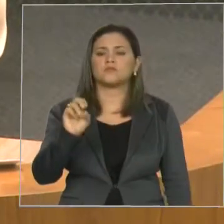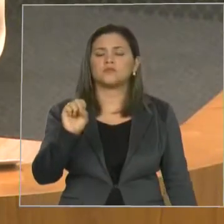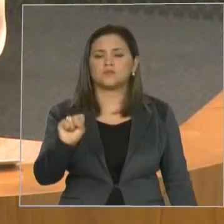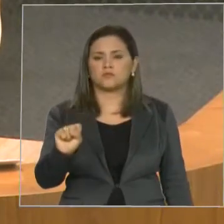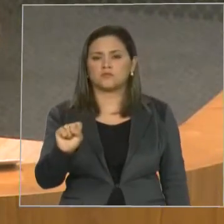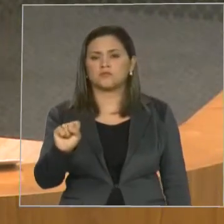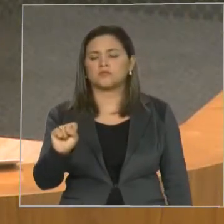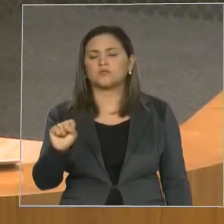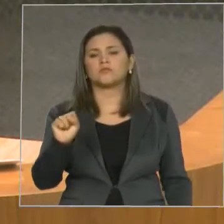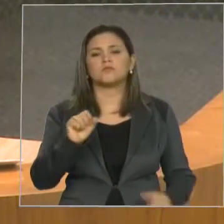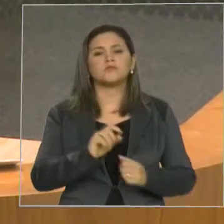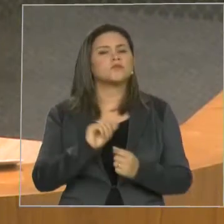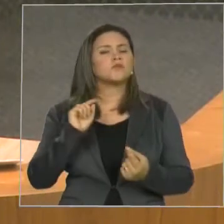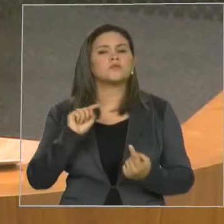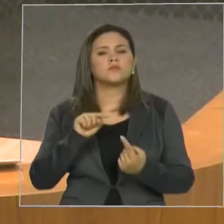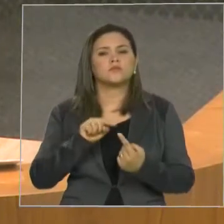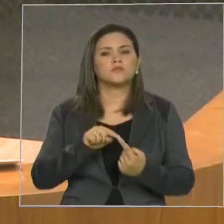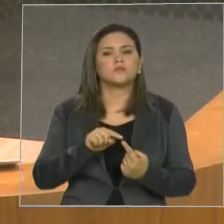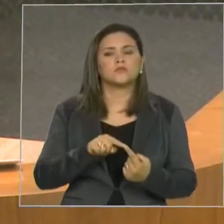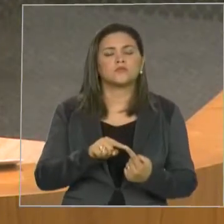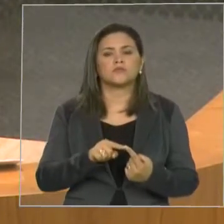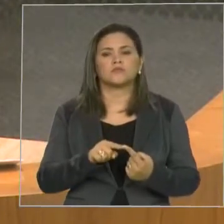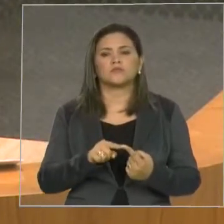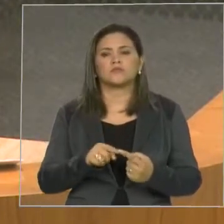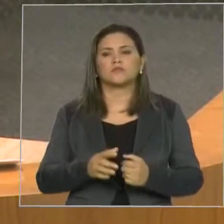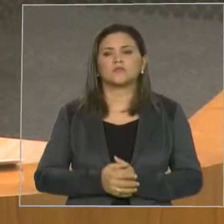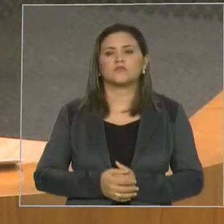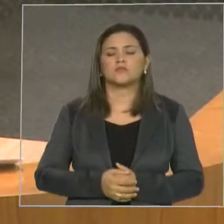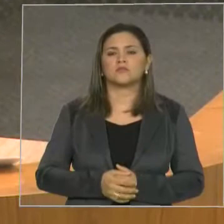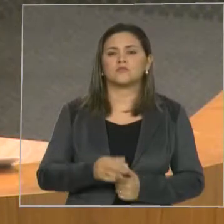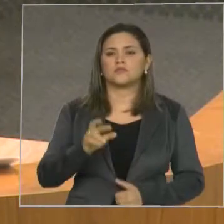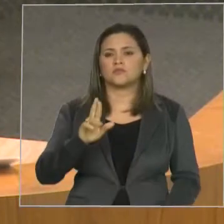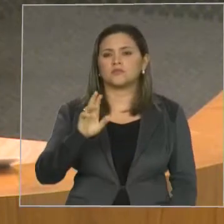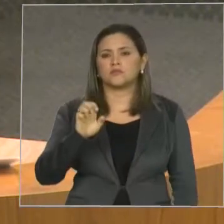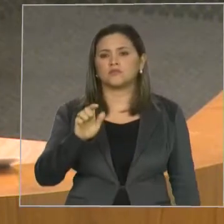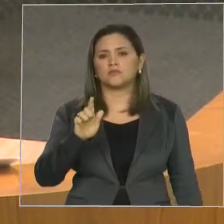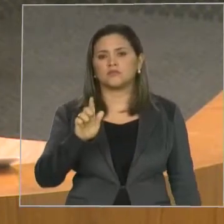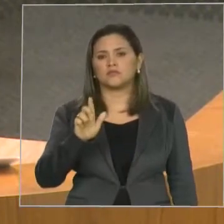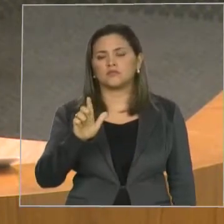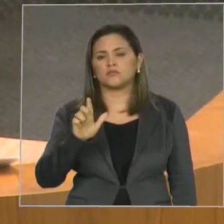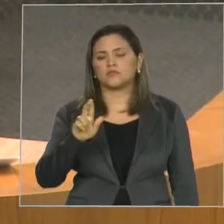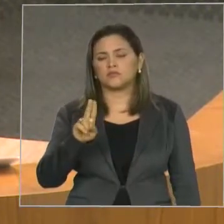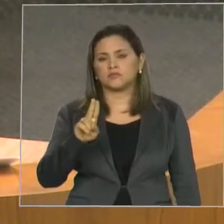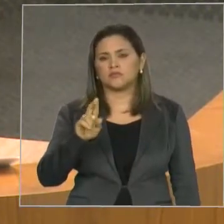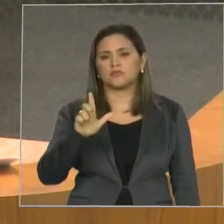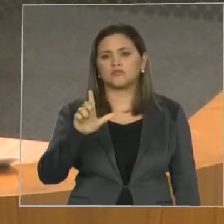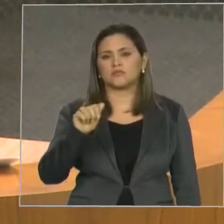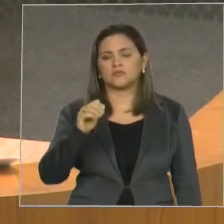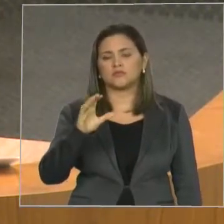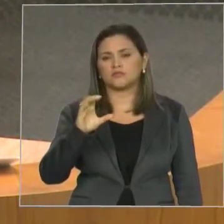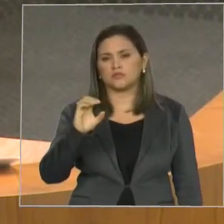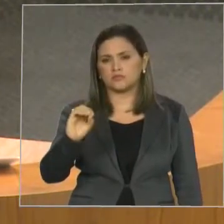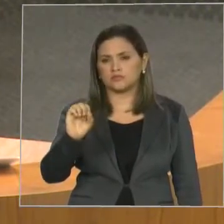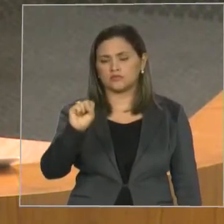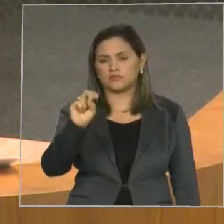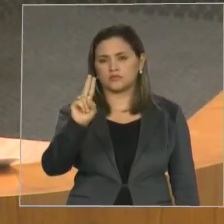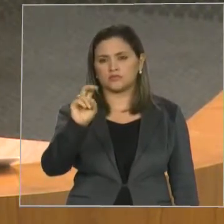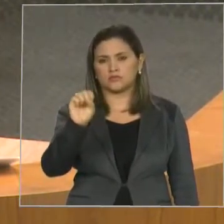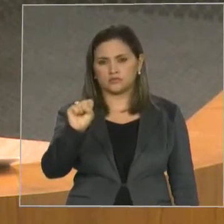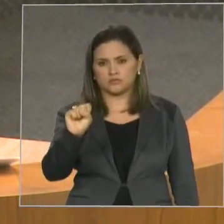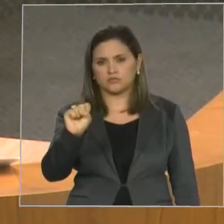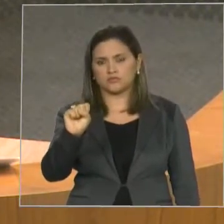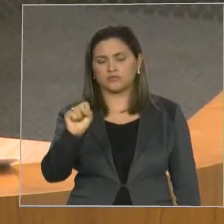nos atos da regulação do SUS no âmbito do Estado. O objetivo é obrigar a Secretaria de